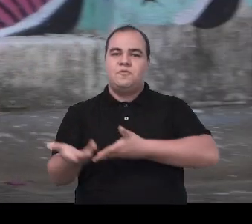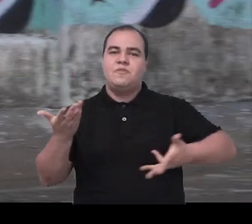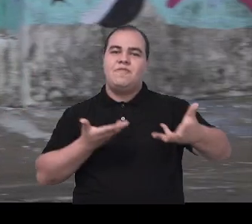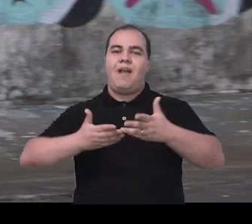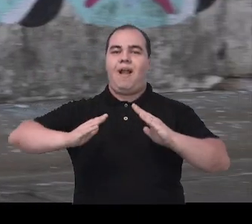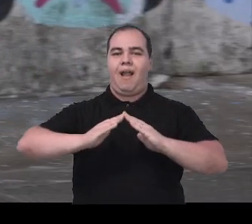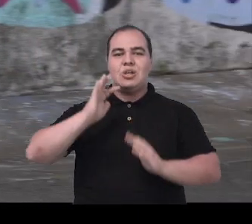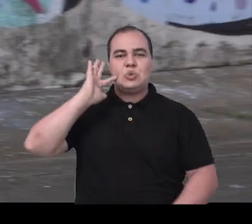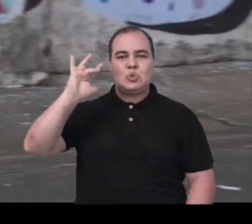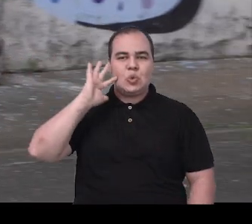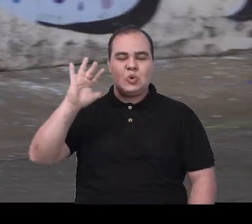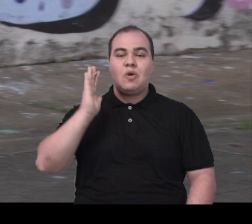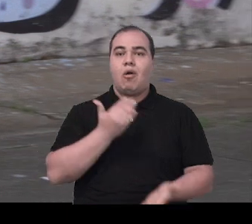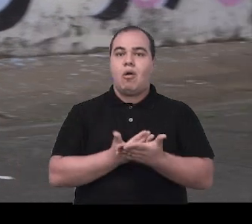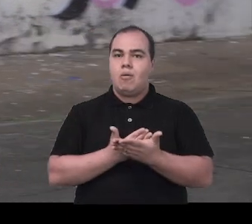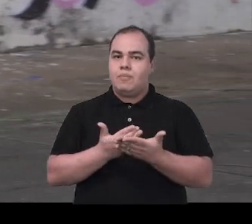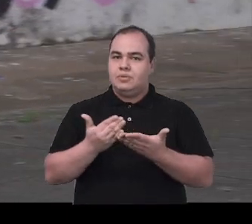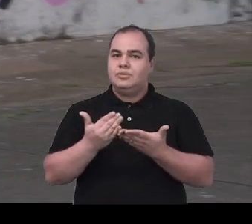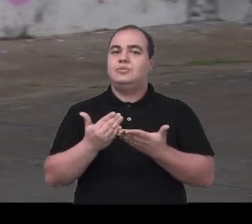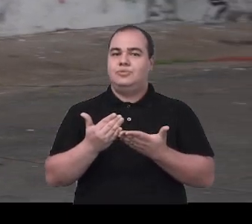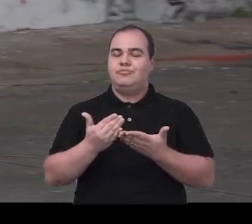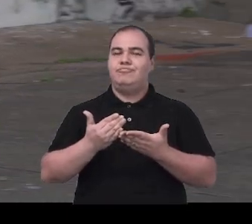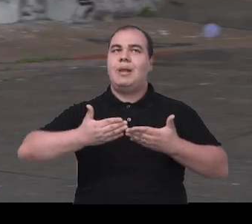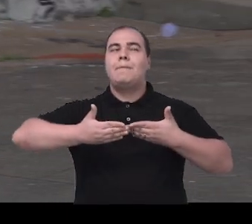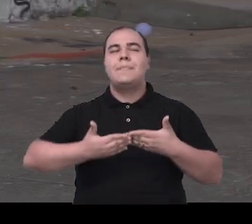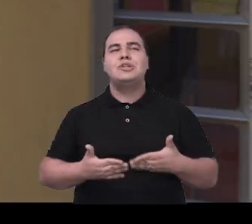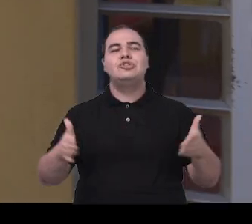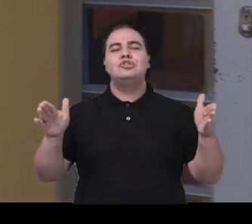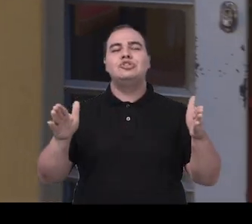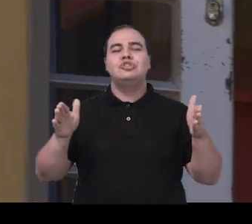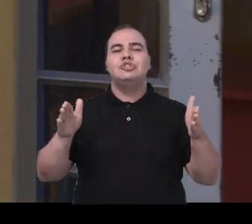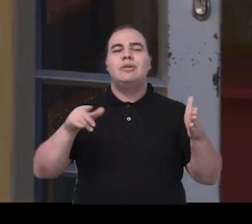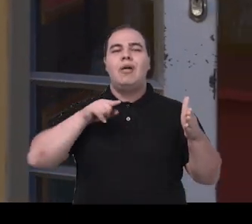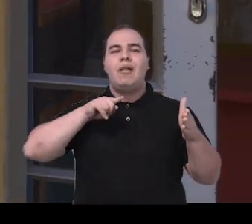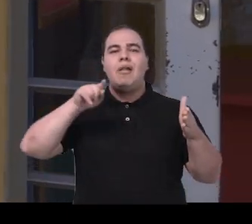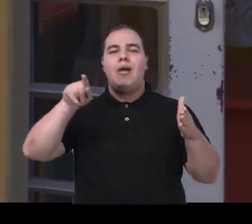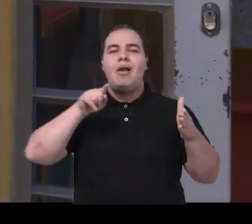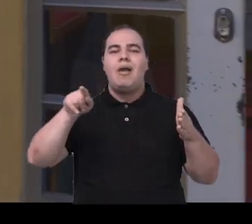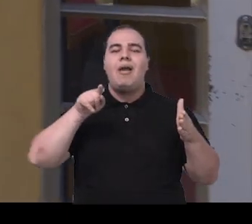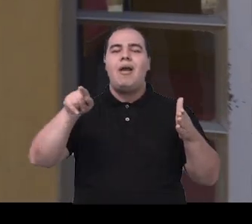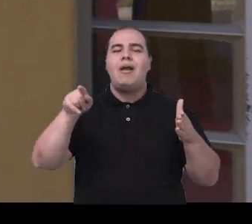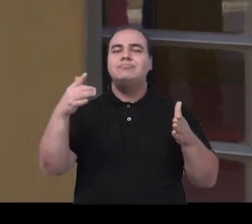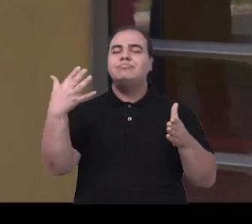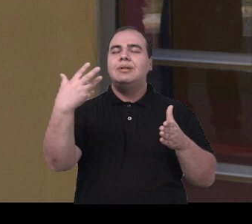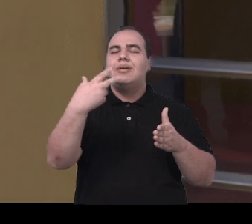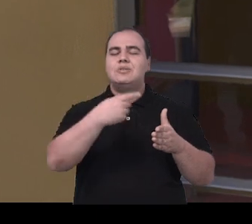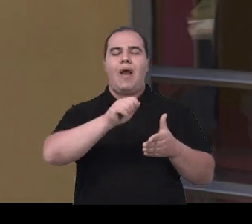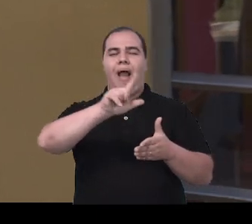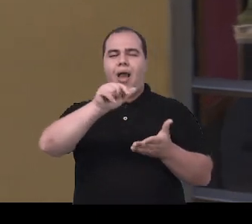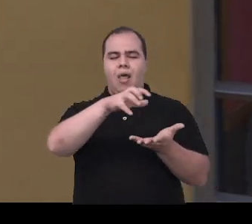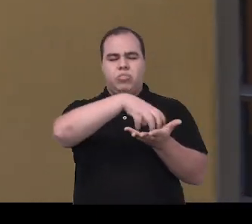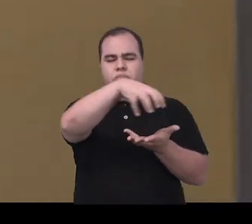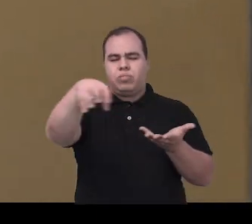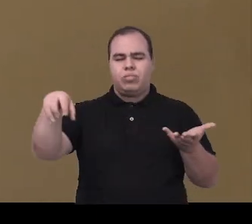de Convivência Casa dos Sonhos, ele começou a partir do Paraíso, a partir desse